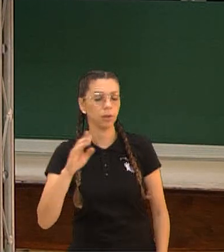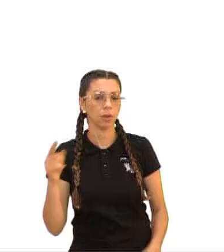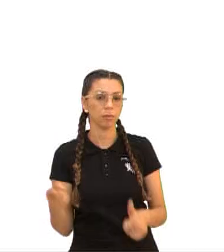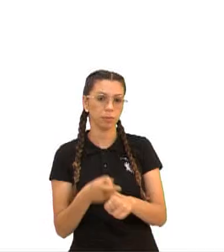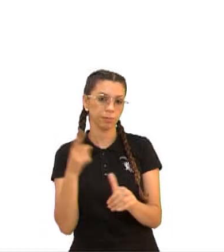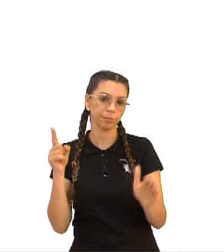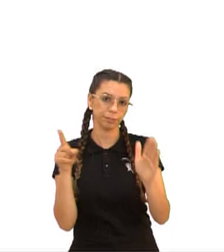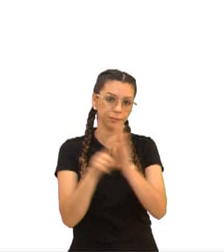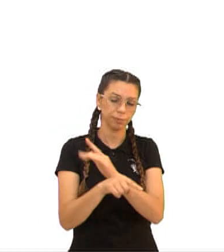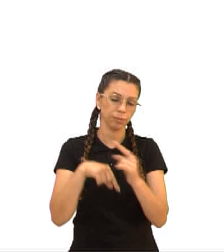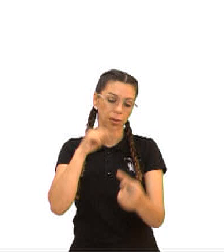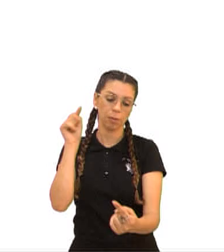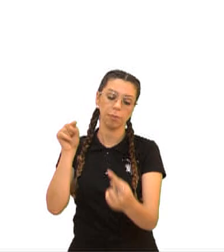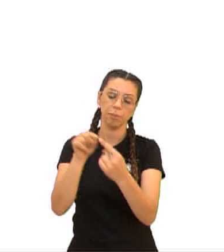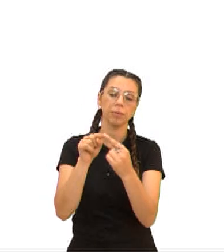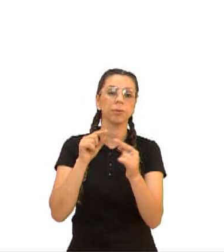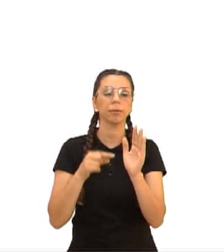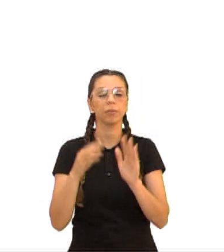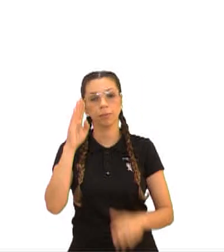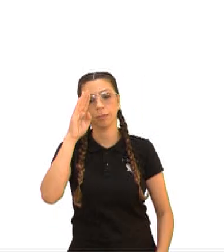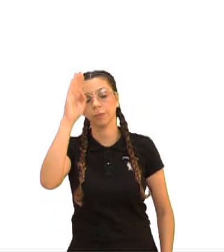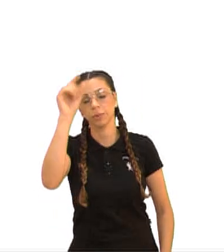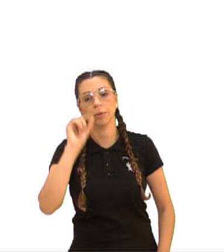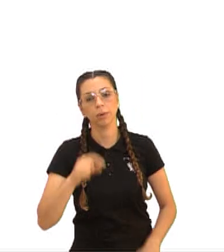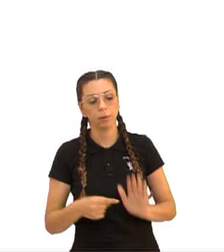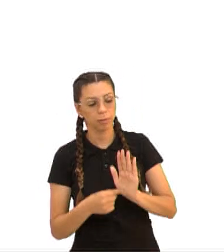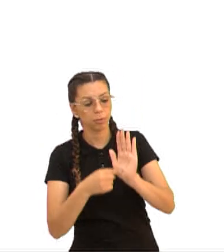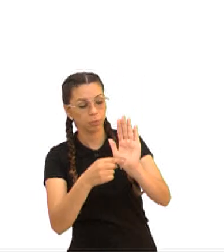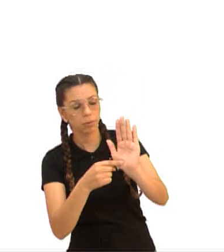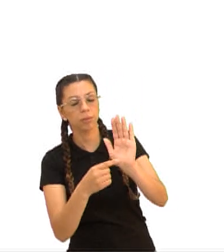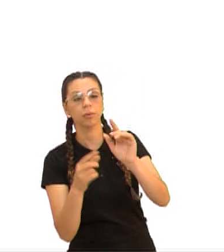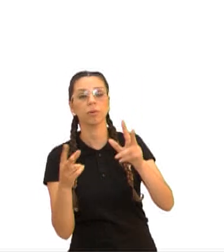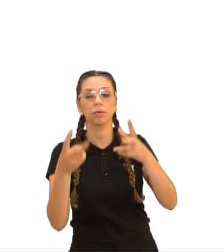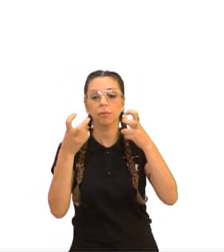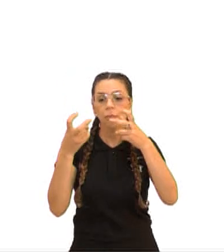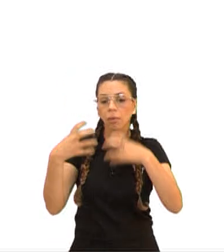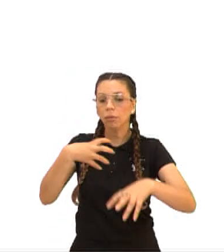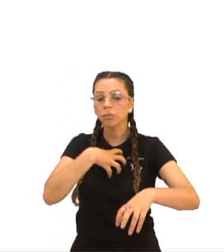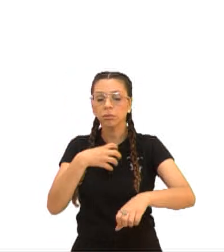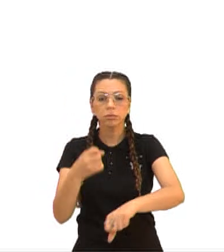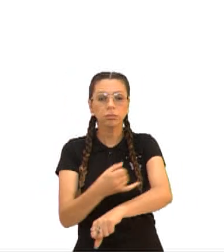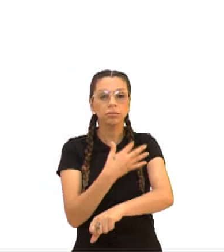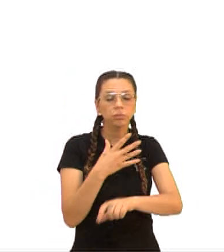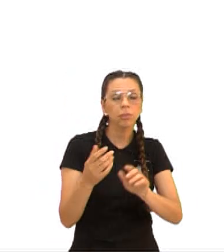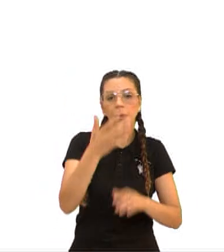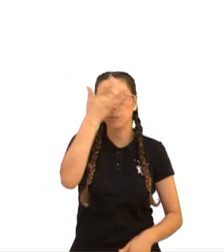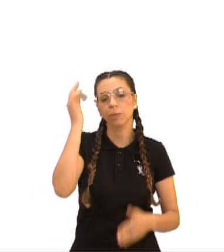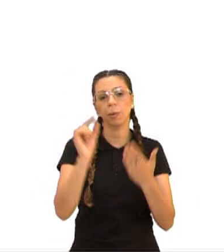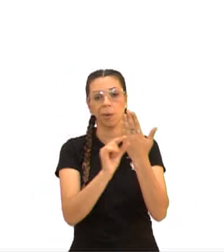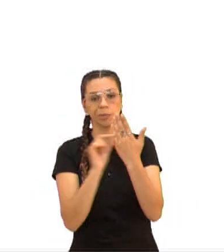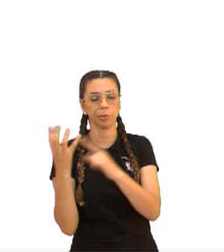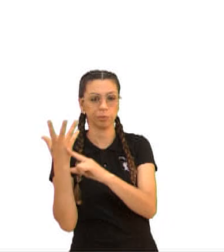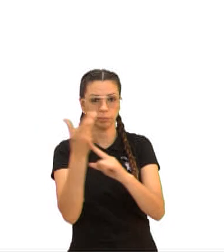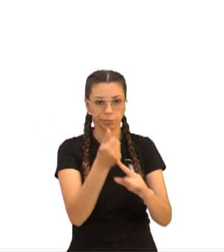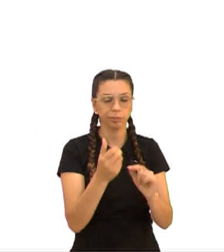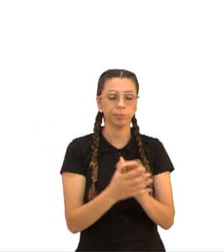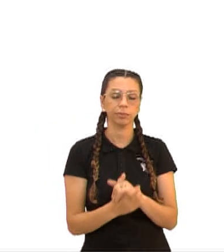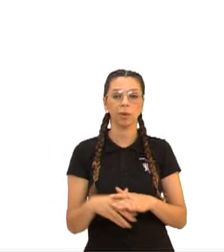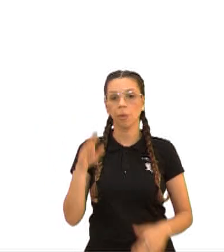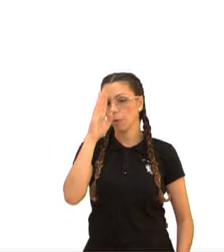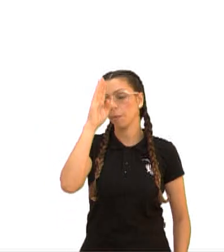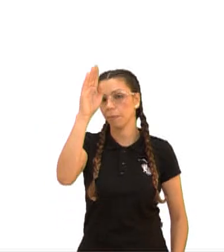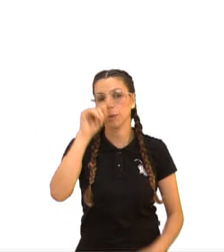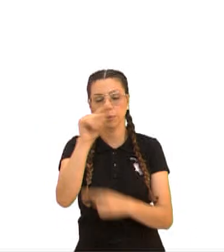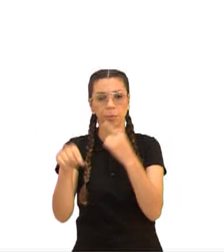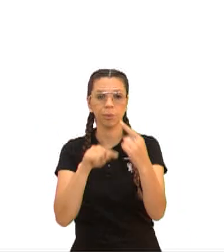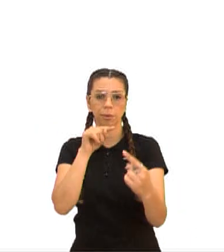O objetivo principal era apresentar uma impressão ou as percepções sensoriais iniciais do artista. O principal objetivo do